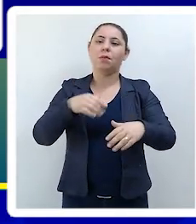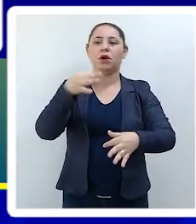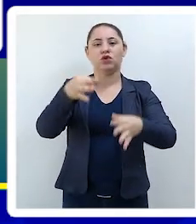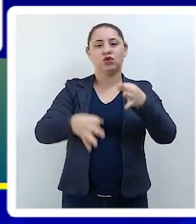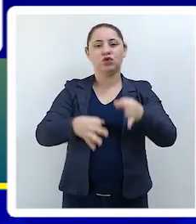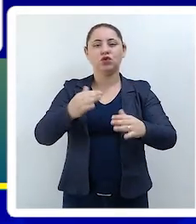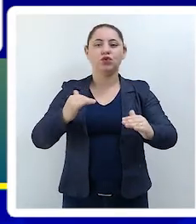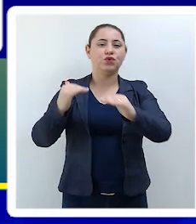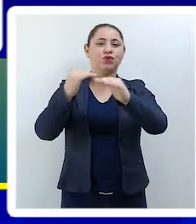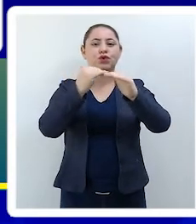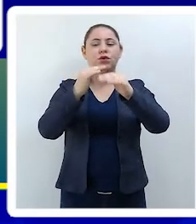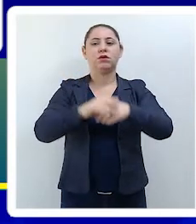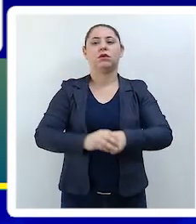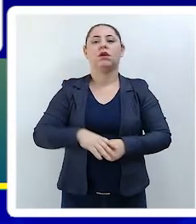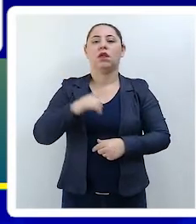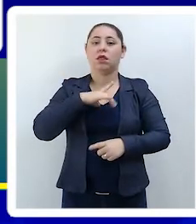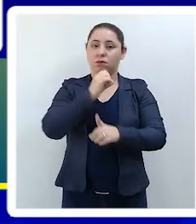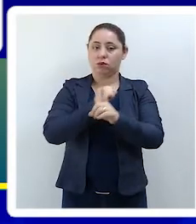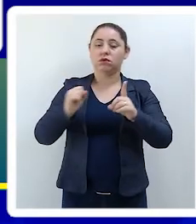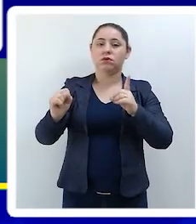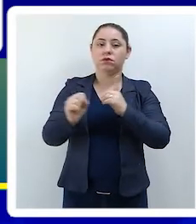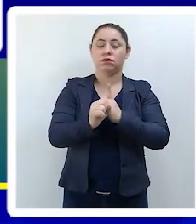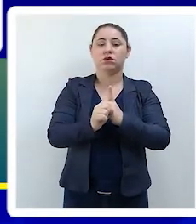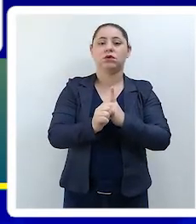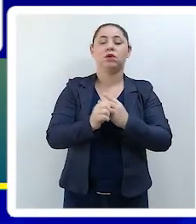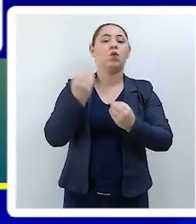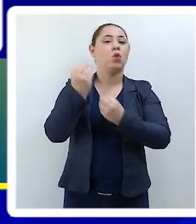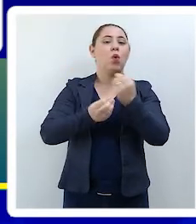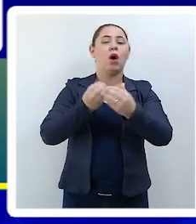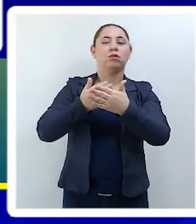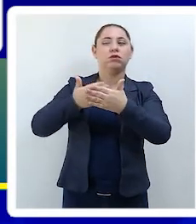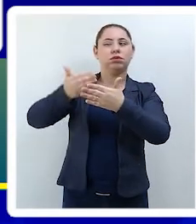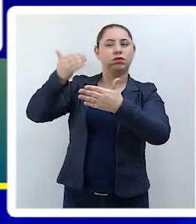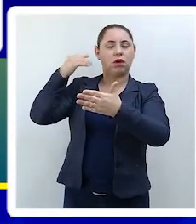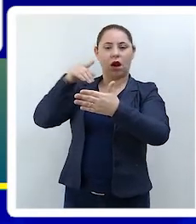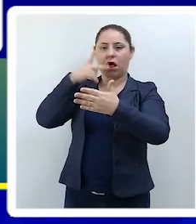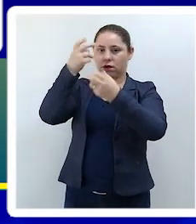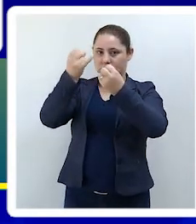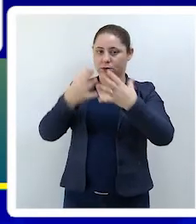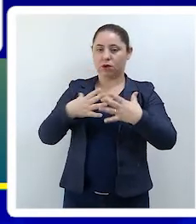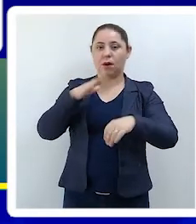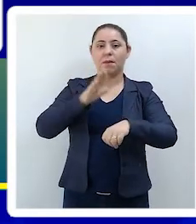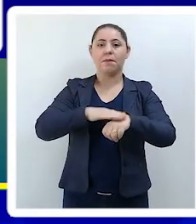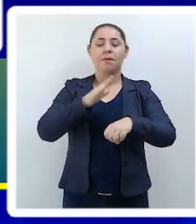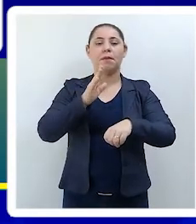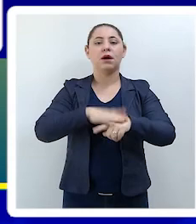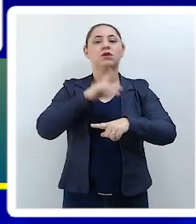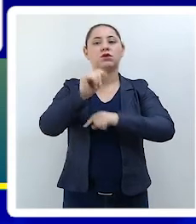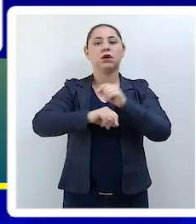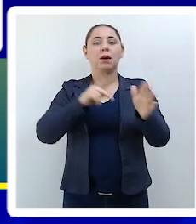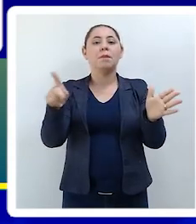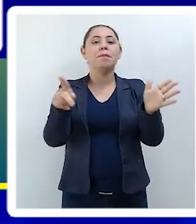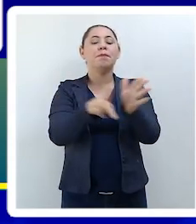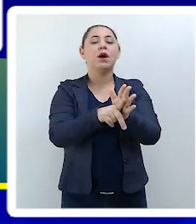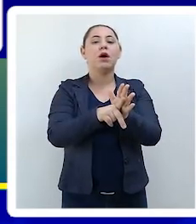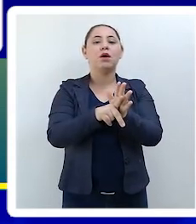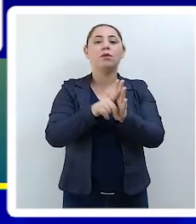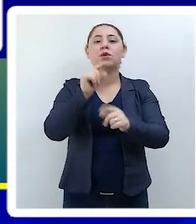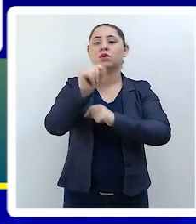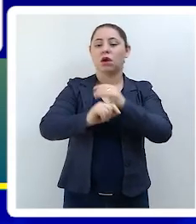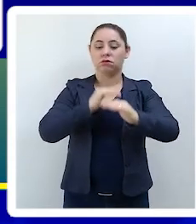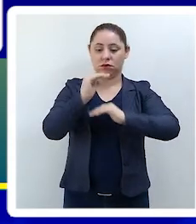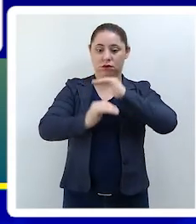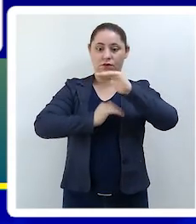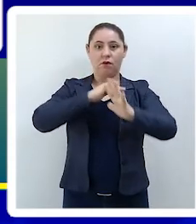justo, mais igualitário, teremos uma sociedade, como eu disse lá no início, mais suscetível, mais favorável ao